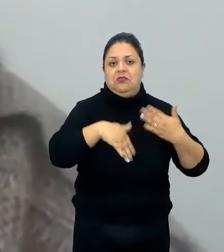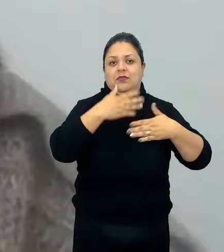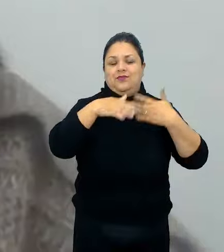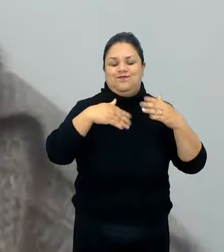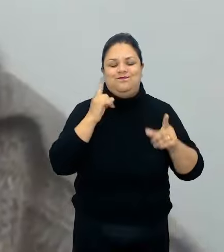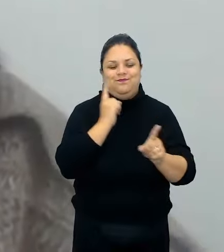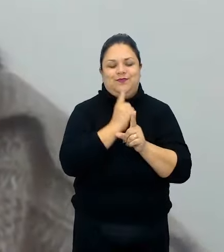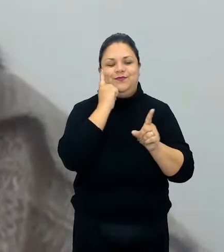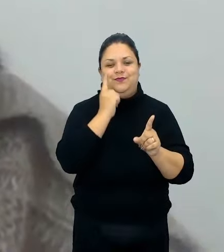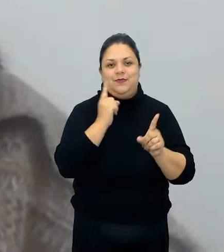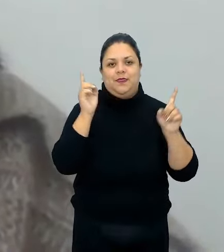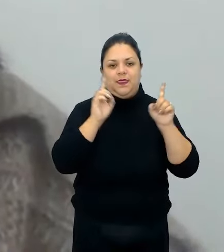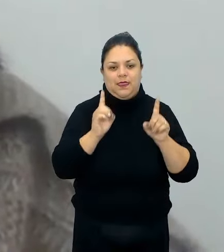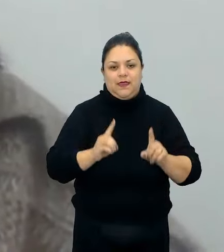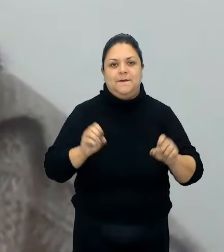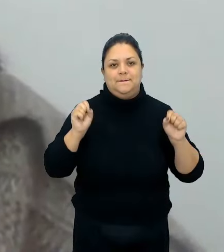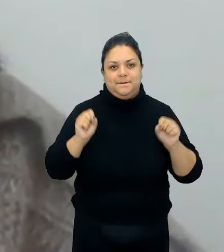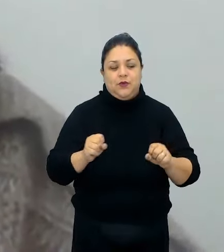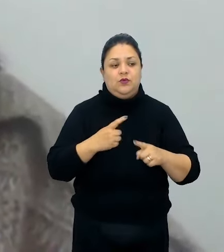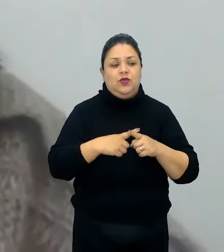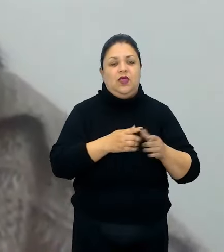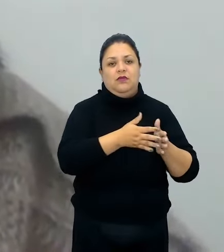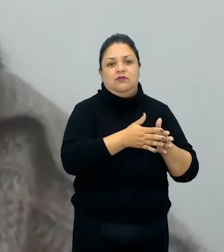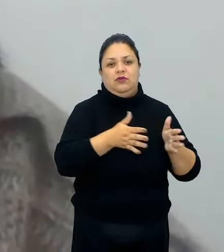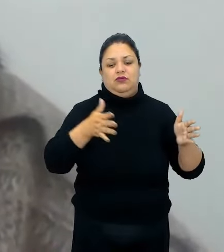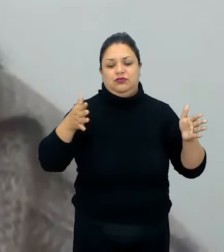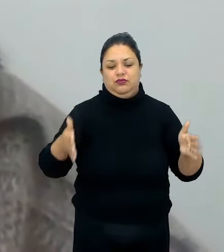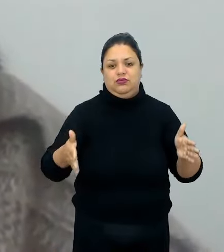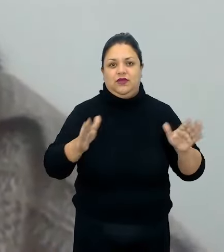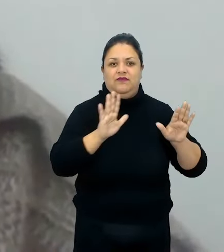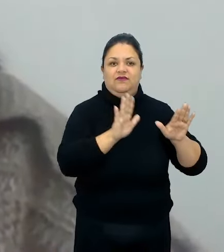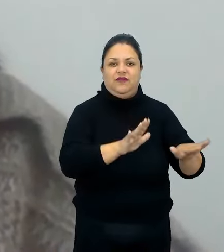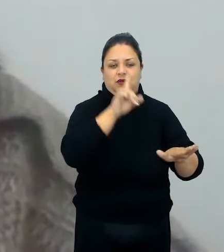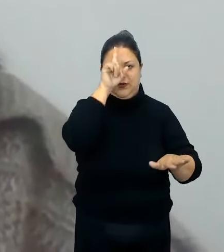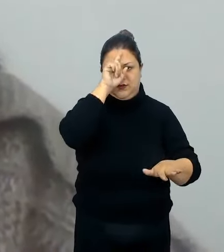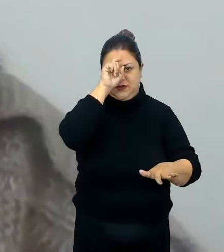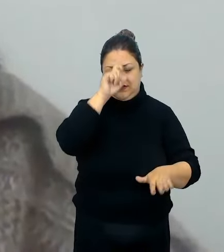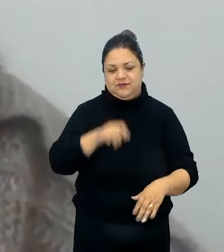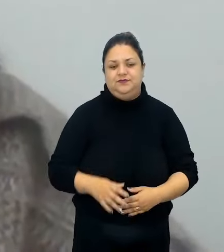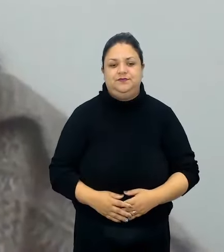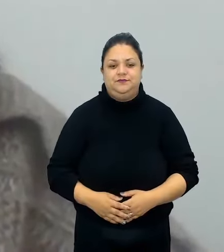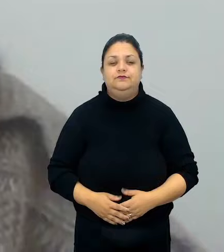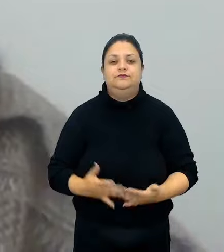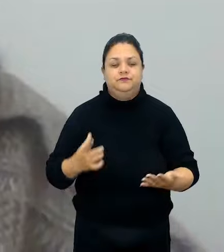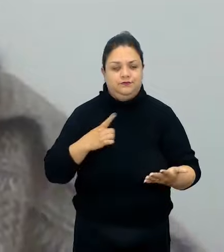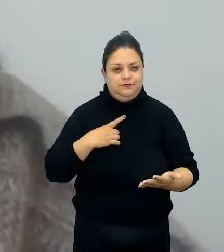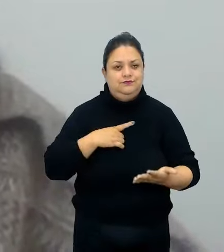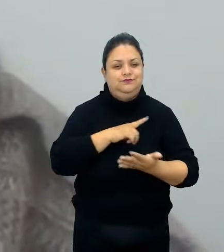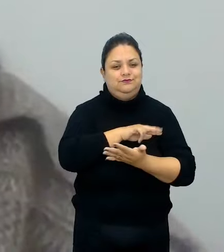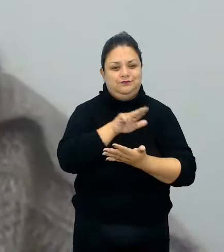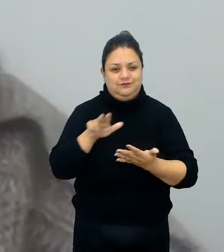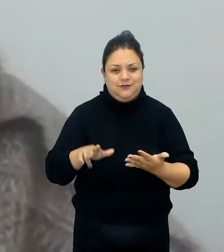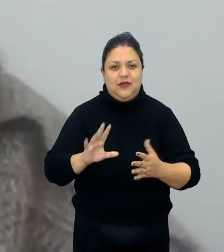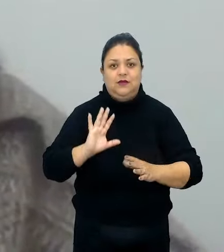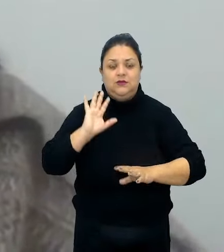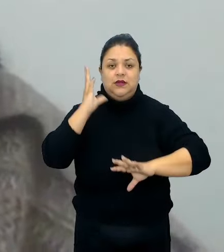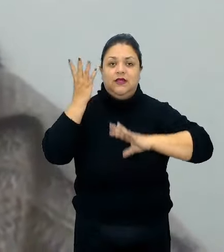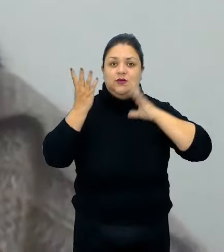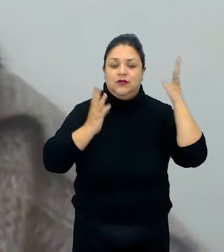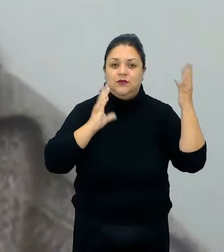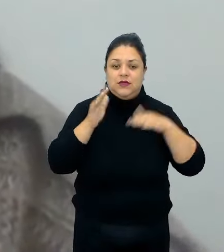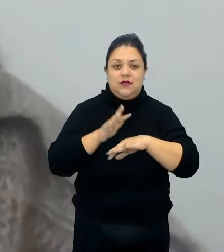esse processo de ficar no hospital. Então, esse é um dos casos, e muitos casos de síndromes